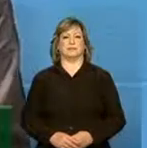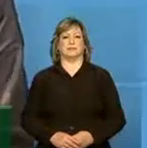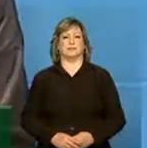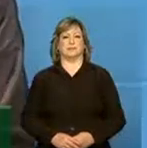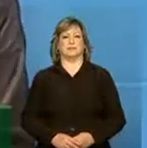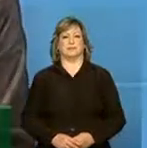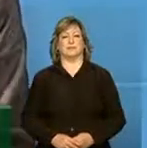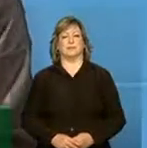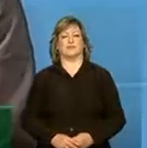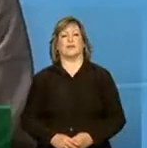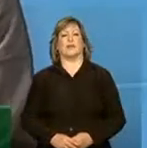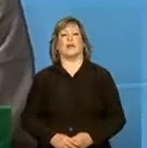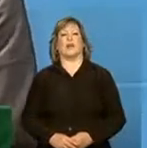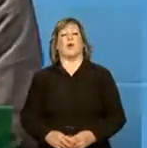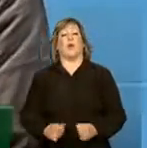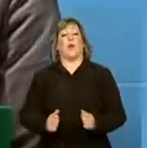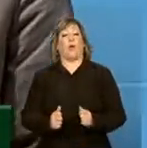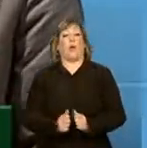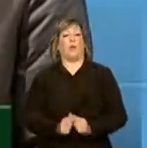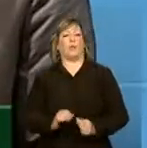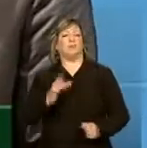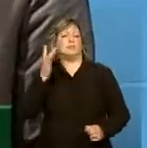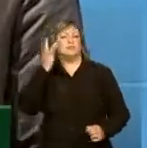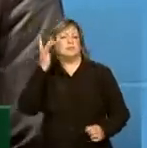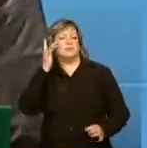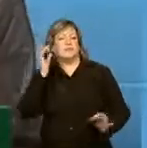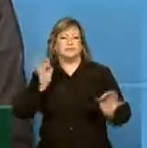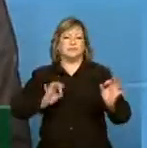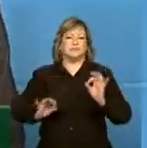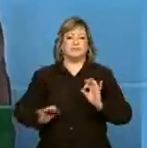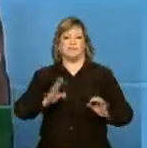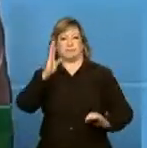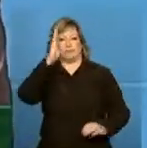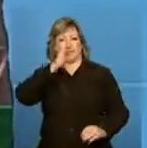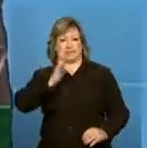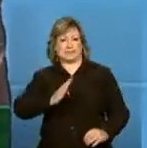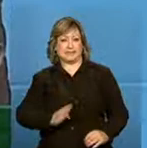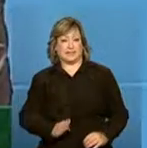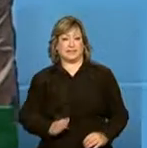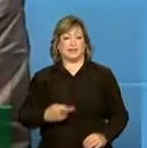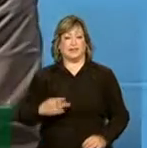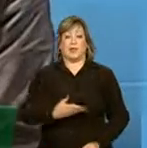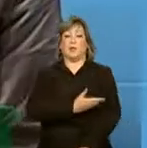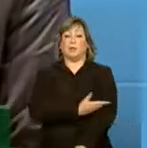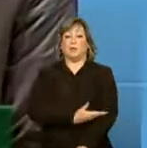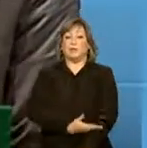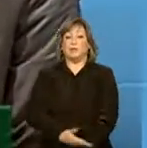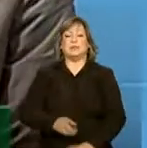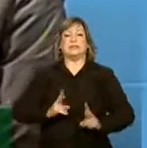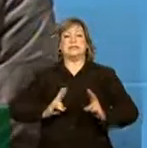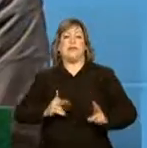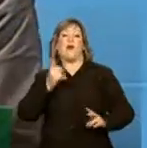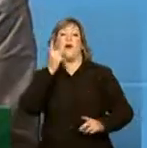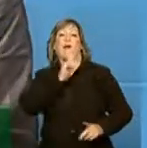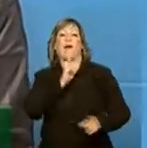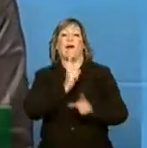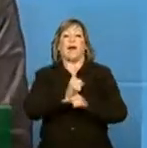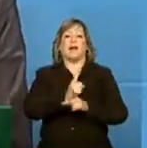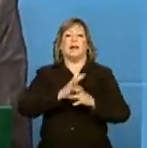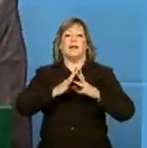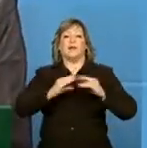Com um certo grau de um jeitinho brasileiro, a maneira que o brasileiro encontra de consertar as coisas, o Brasil